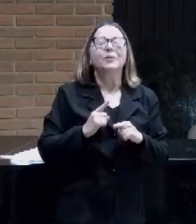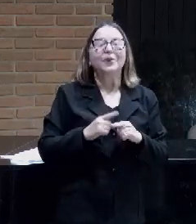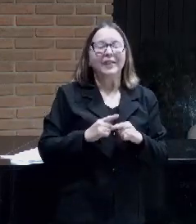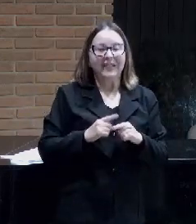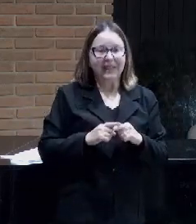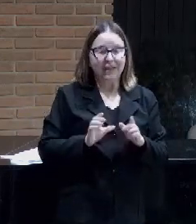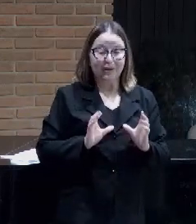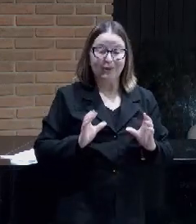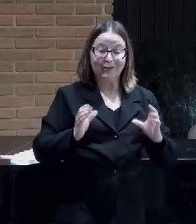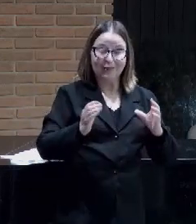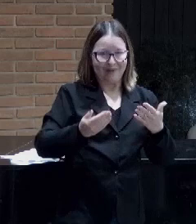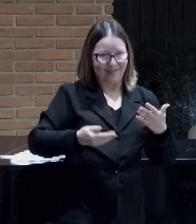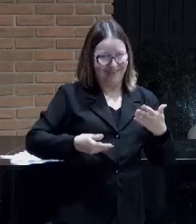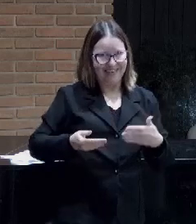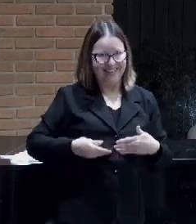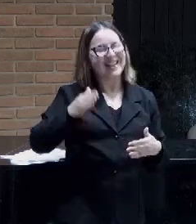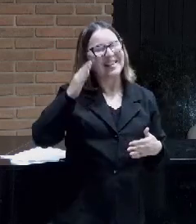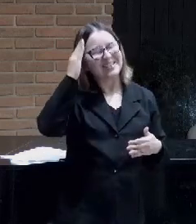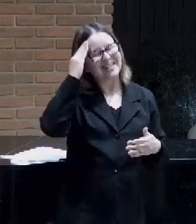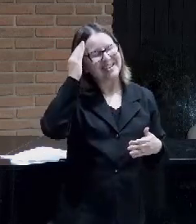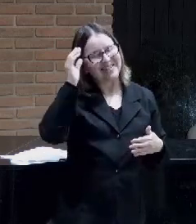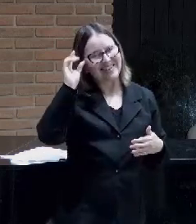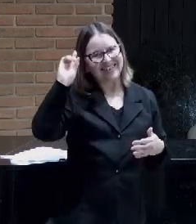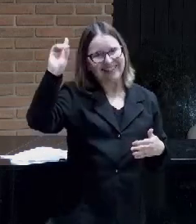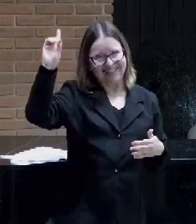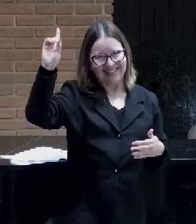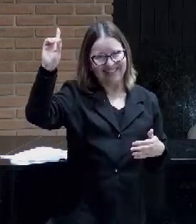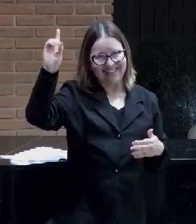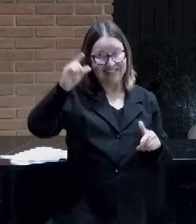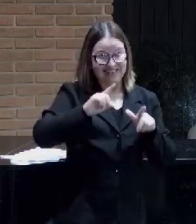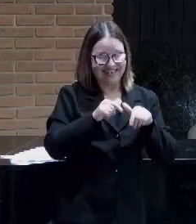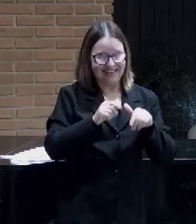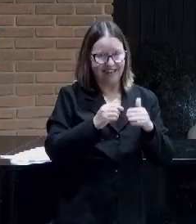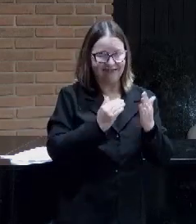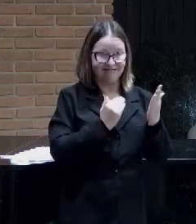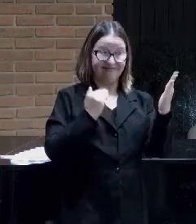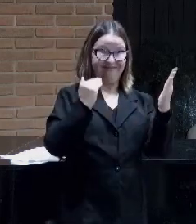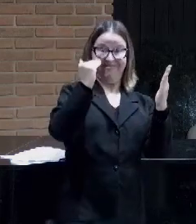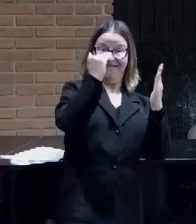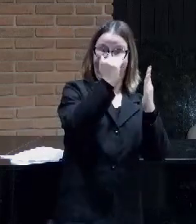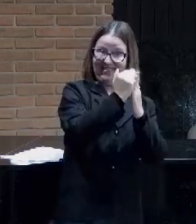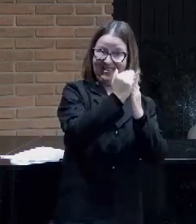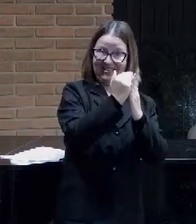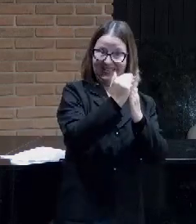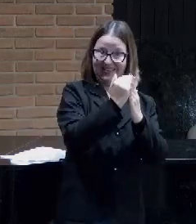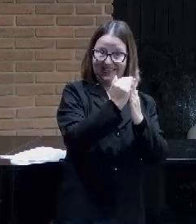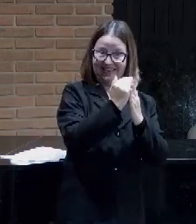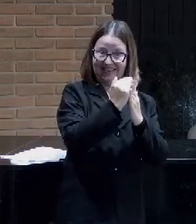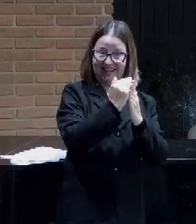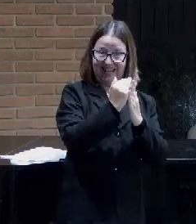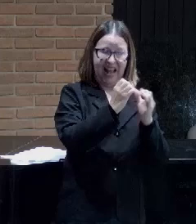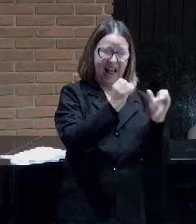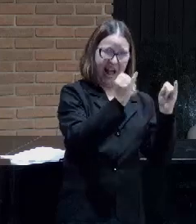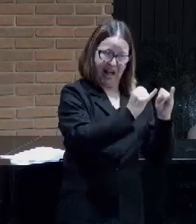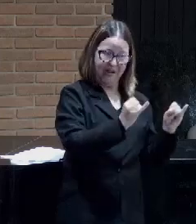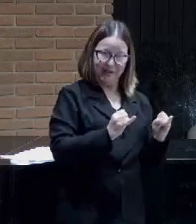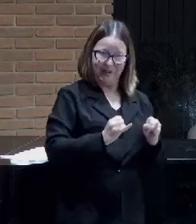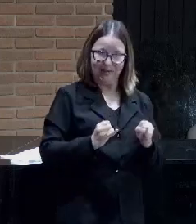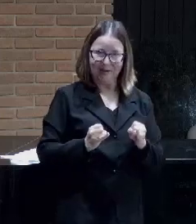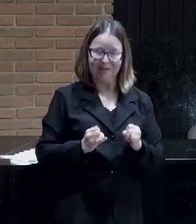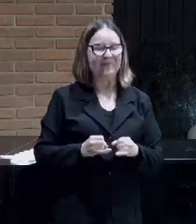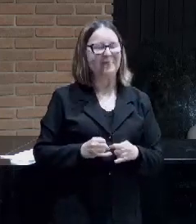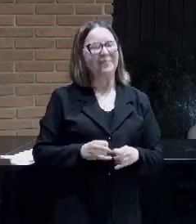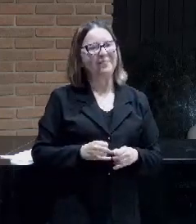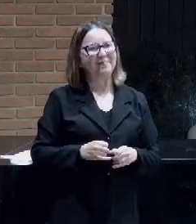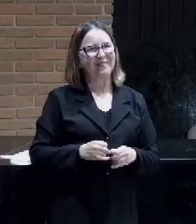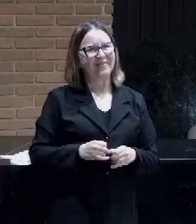sabiam que o Deus de Israel era muito superior aos seus próprios deuses. Eles tinham, sabe aquela frase muito famosa que a gente fala,